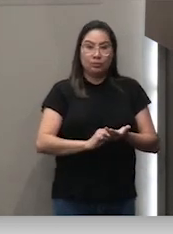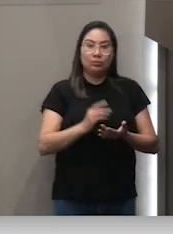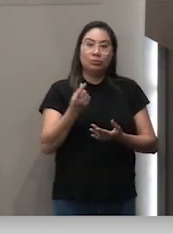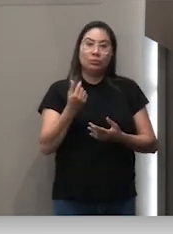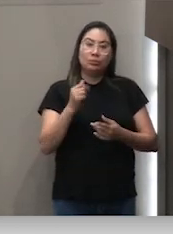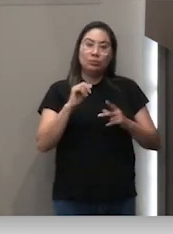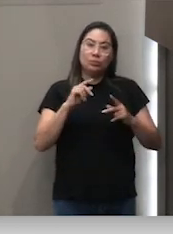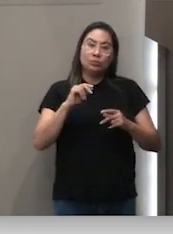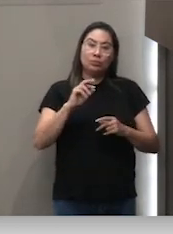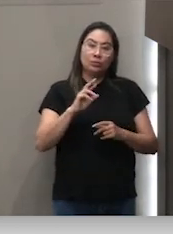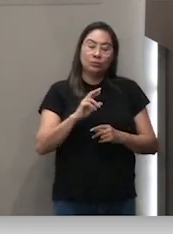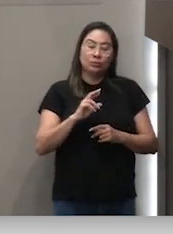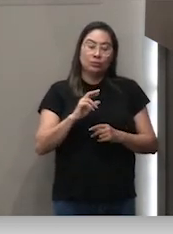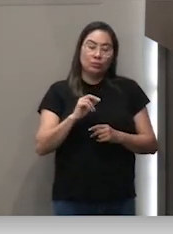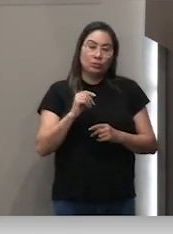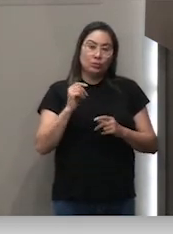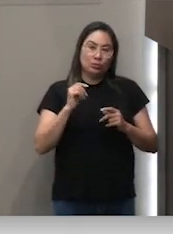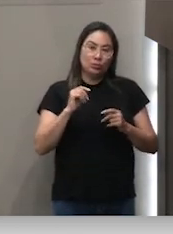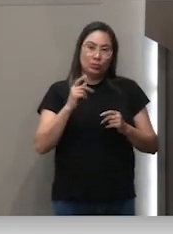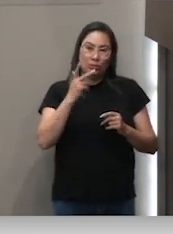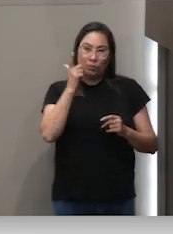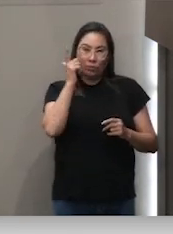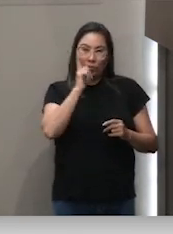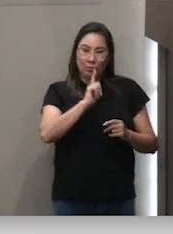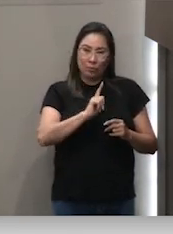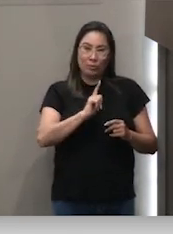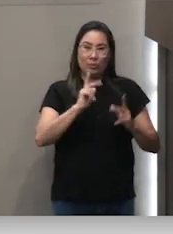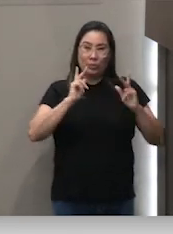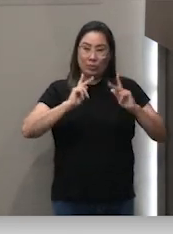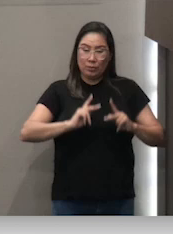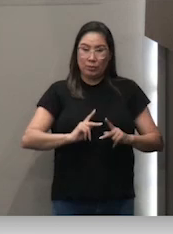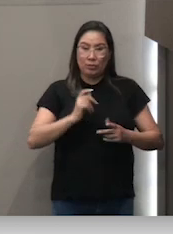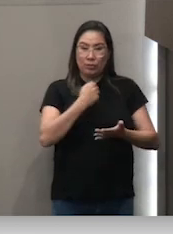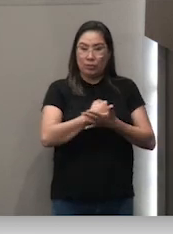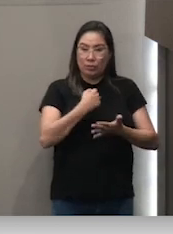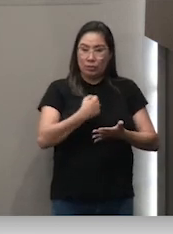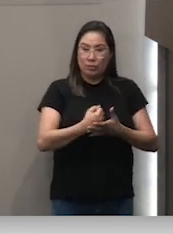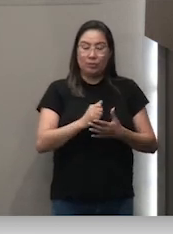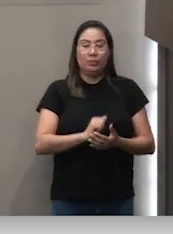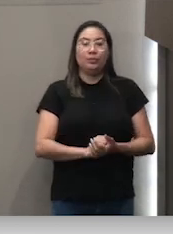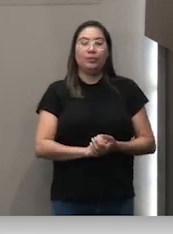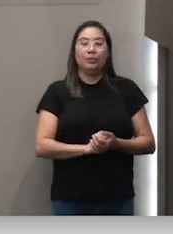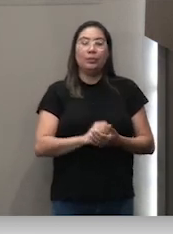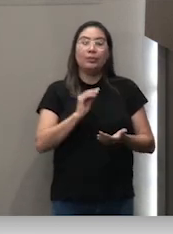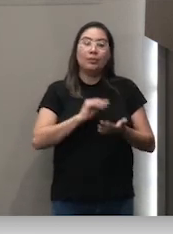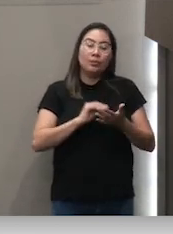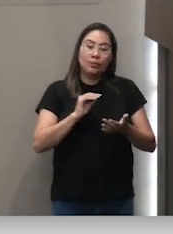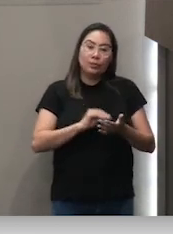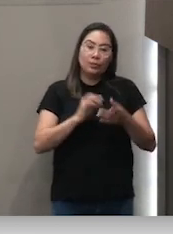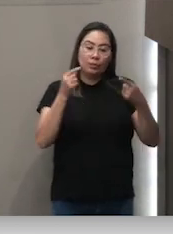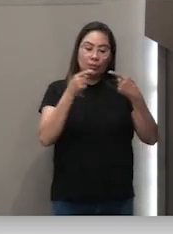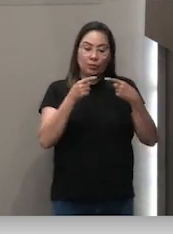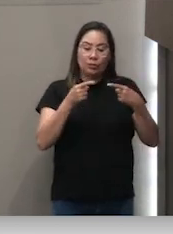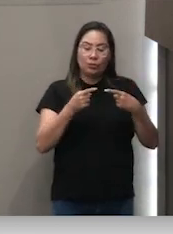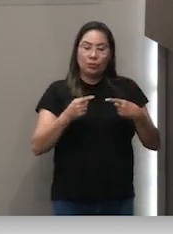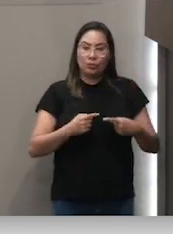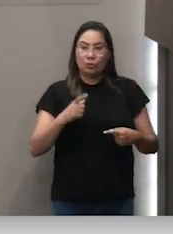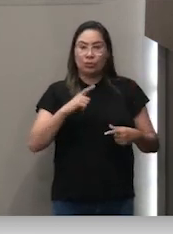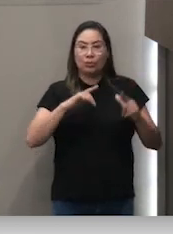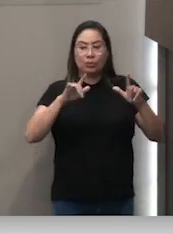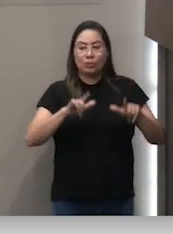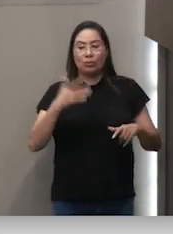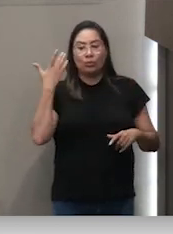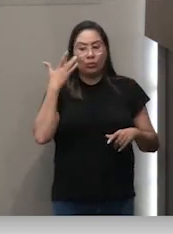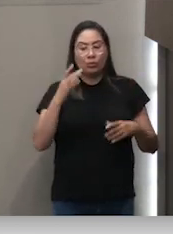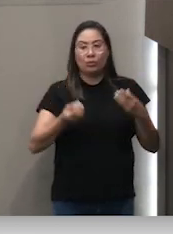recursos humanos, falta atenção com as estruturas. Tem lugares que eu não sei